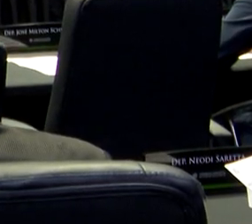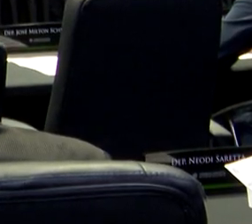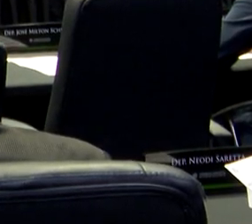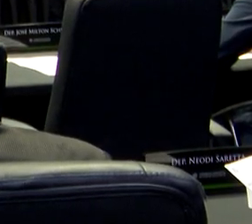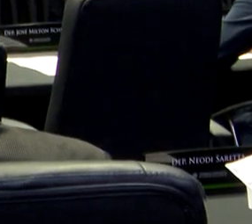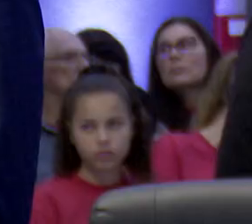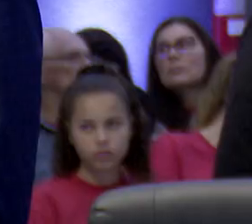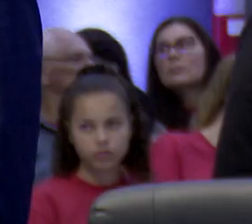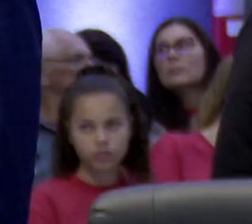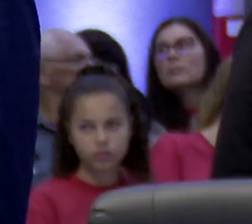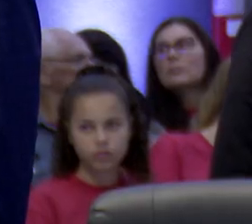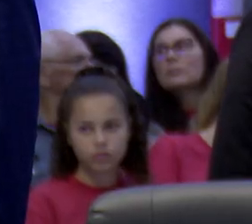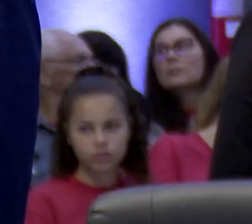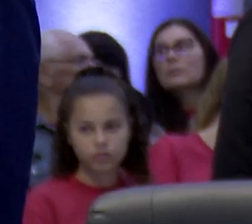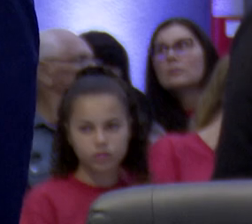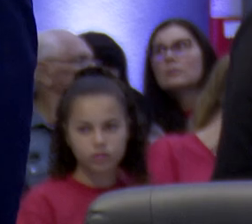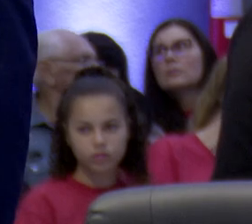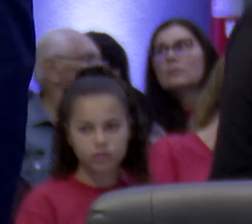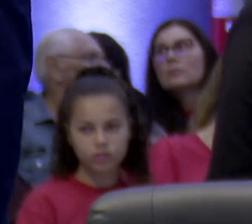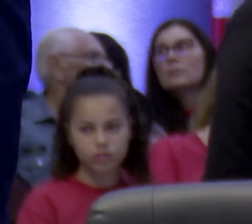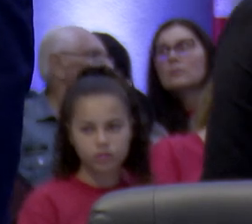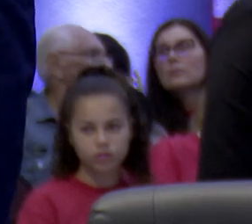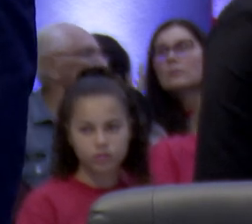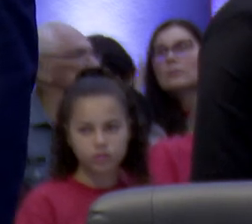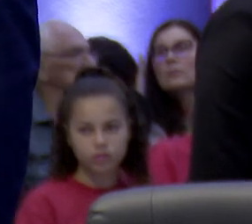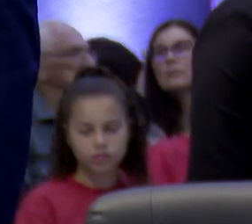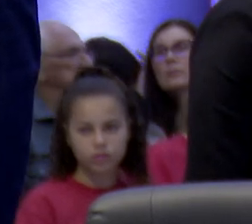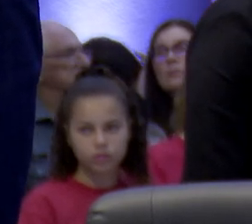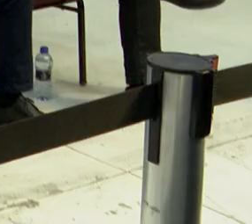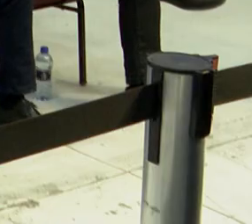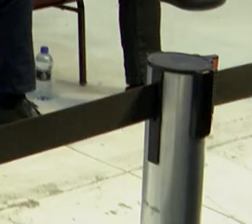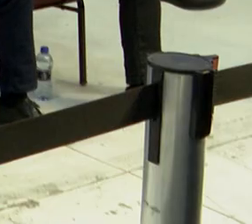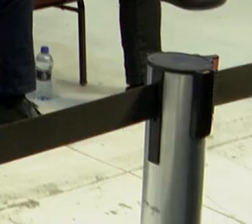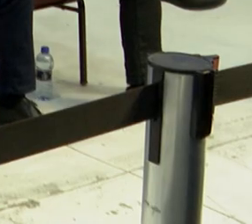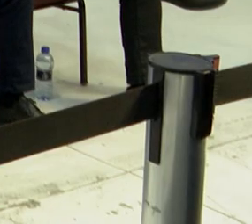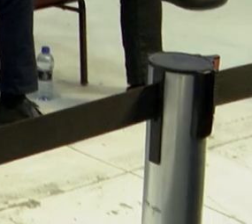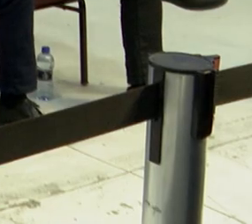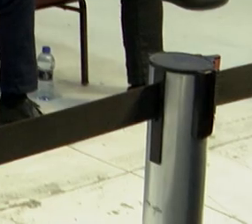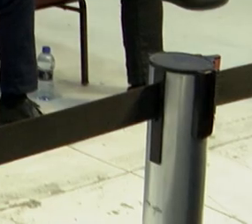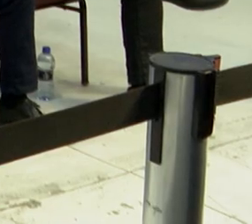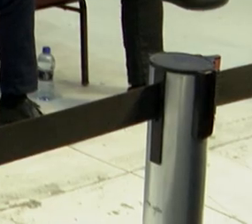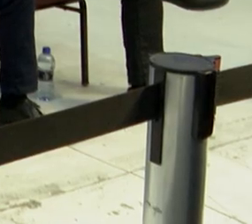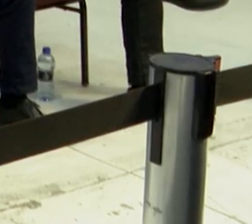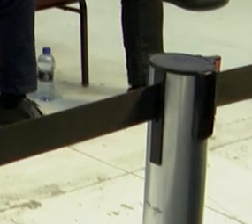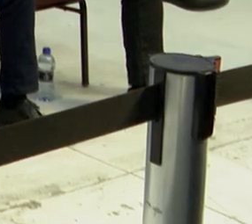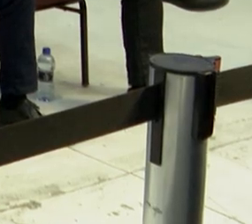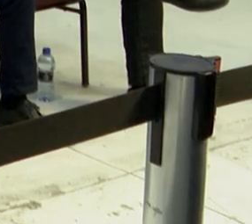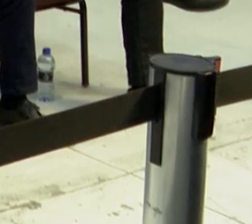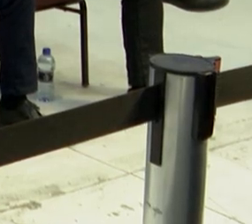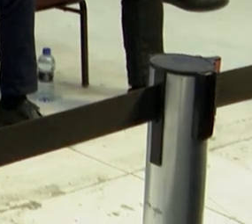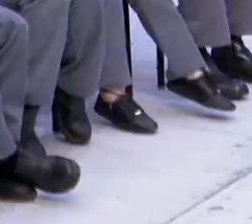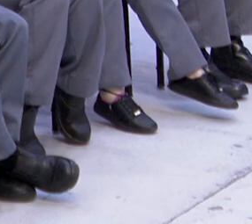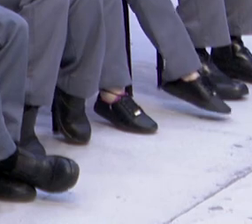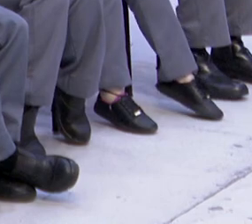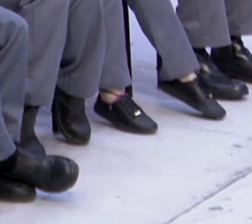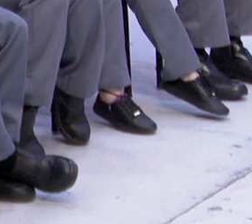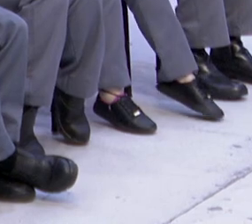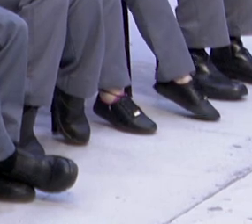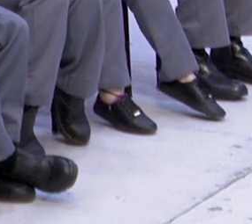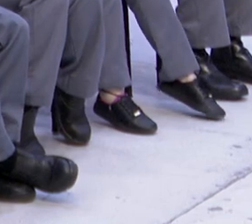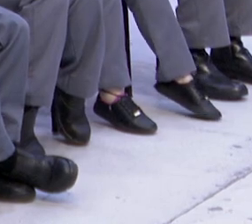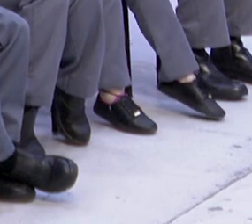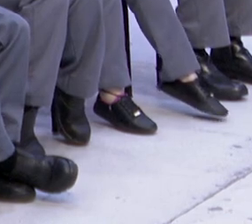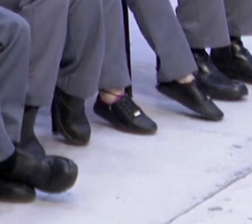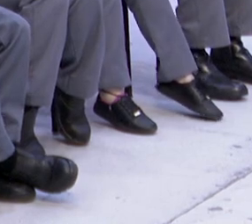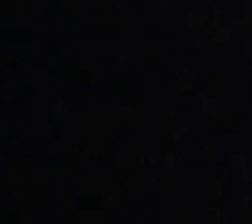Alesc itinerante. Nas sessões regionais, os deputados abrem espaço para o pronunciamento de representantes de entidades da sociedade